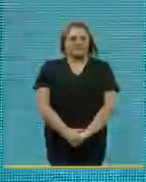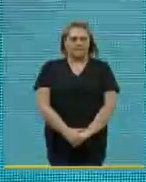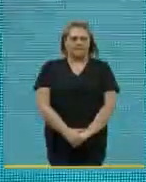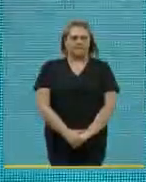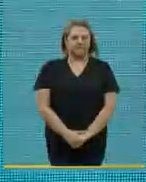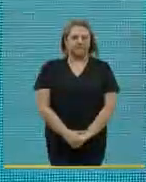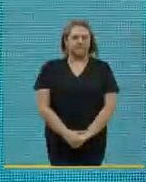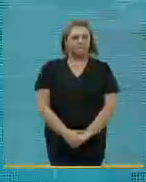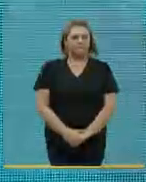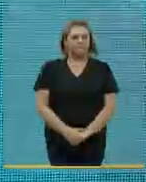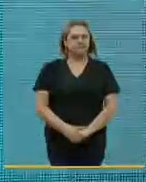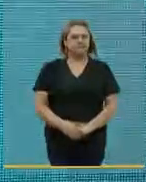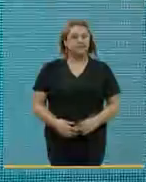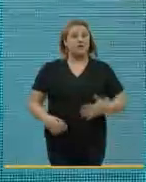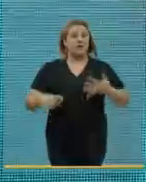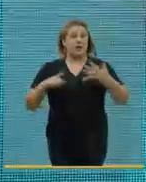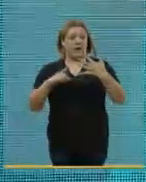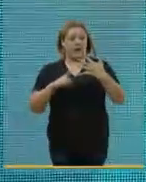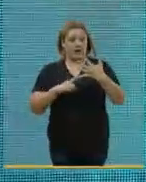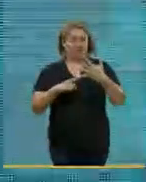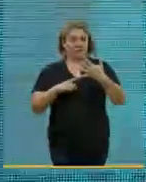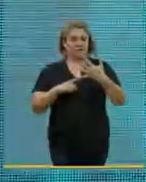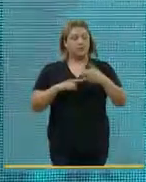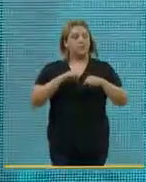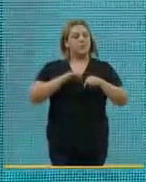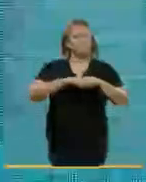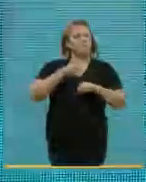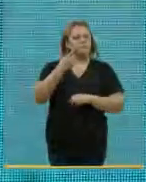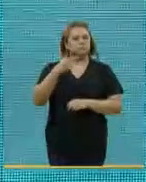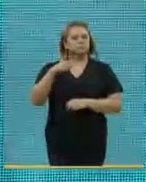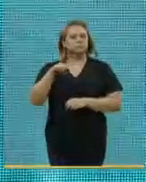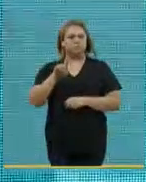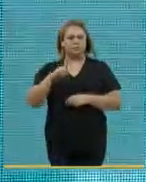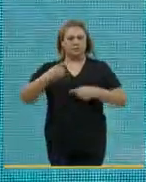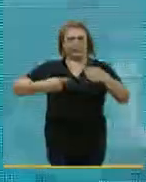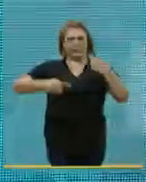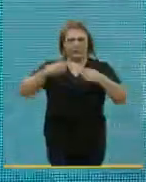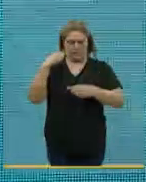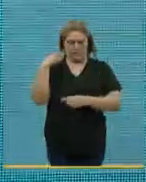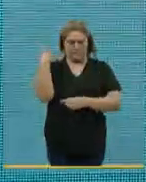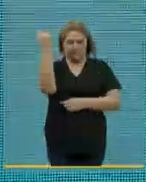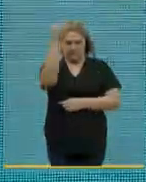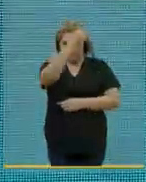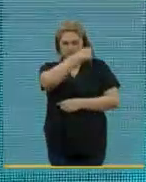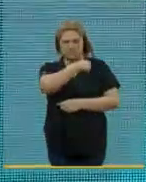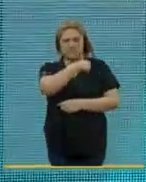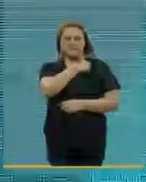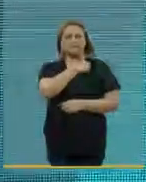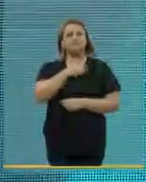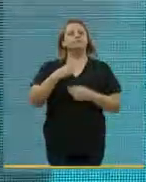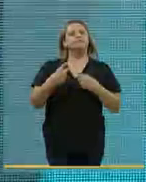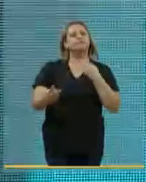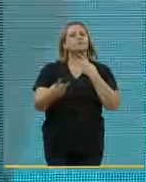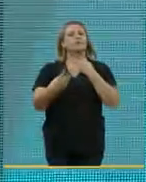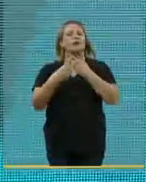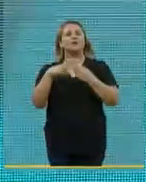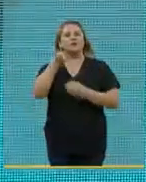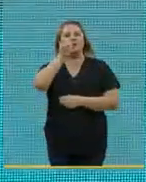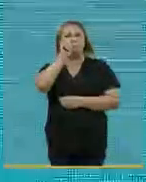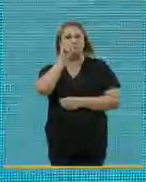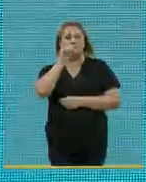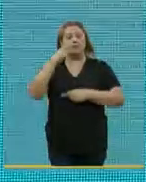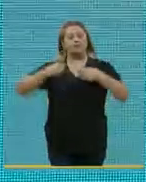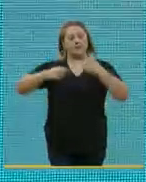voltamos com o quinto e último bloco do debate de aparecida no twitter a nossa hashtag é debate aparecida